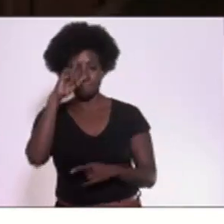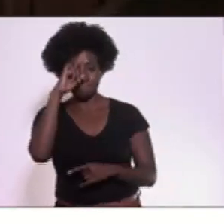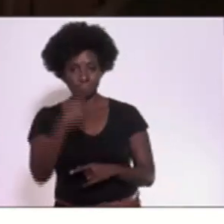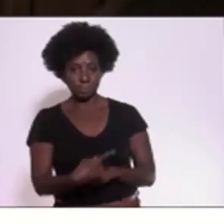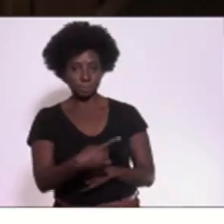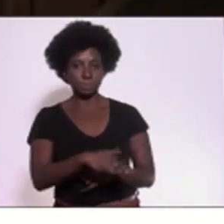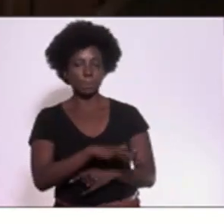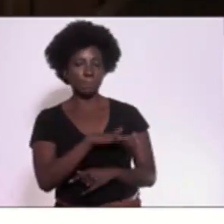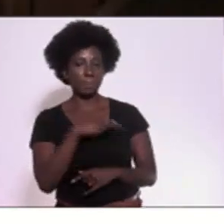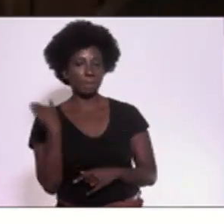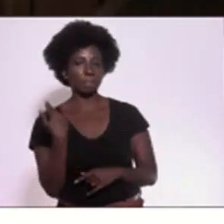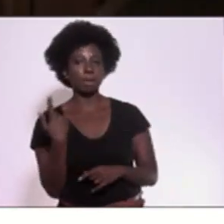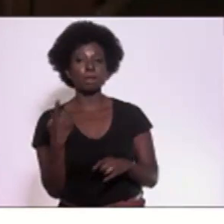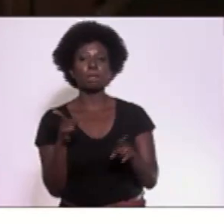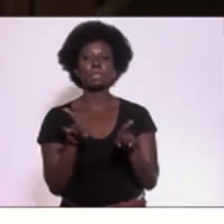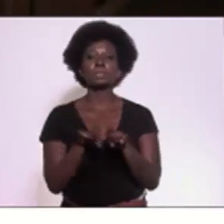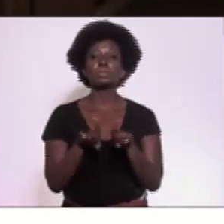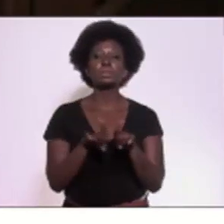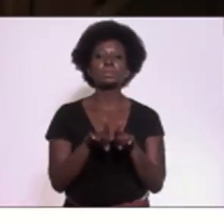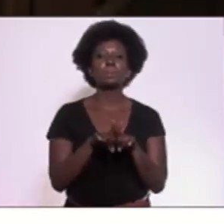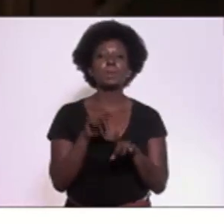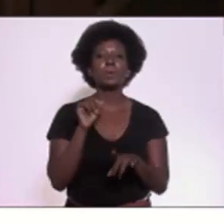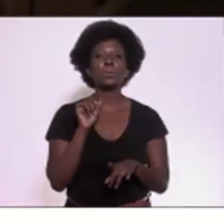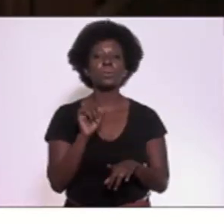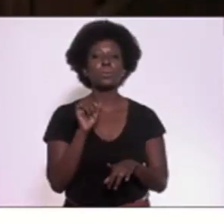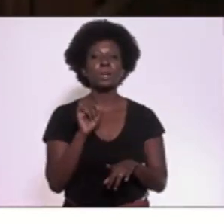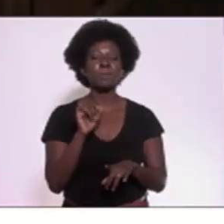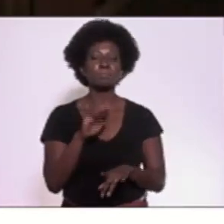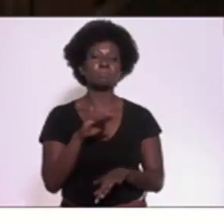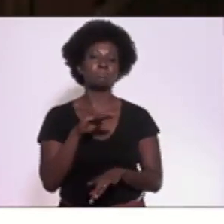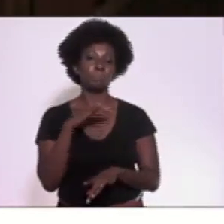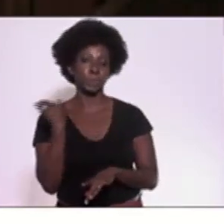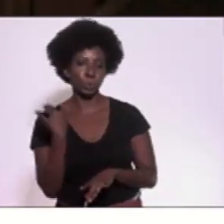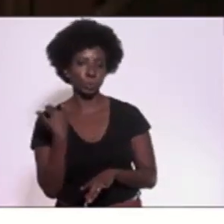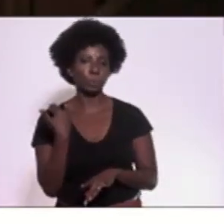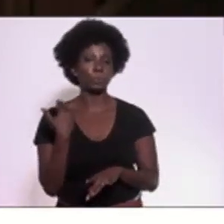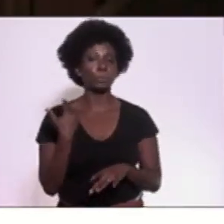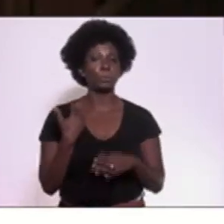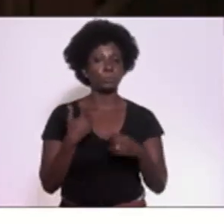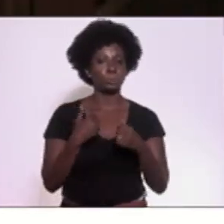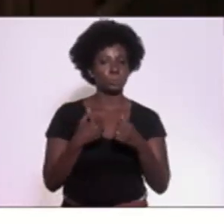vitimou fatalmente também Anderson. Então, a gente